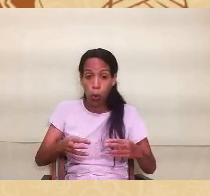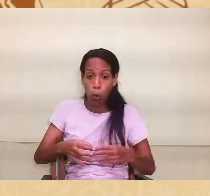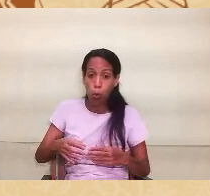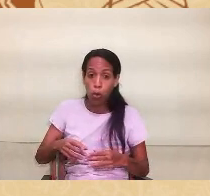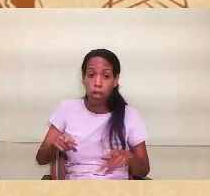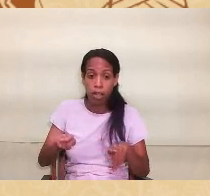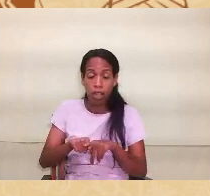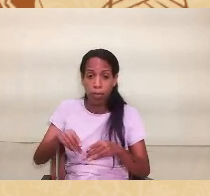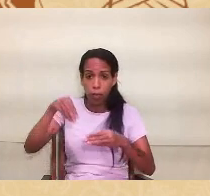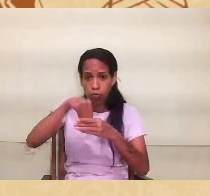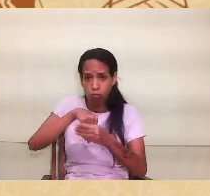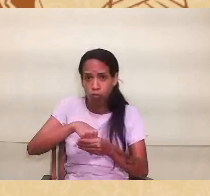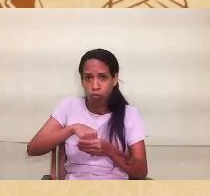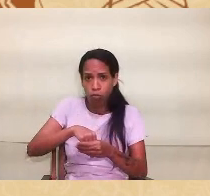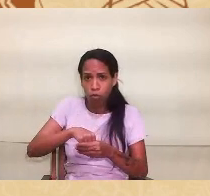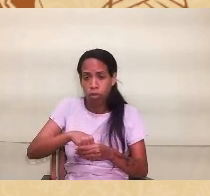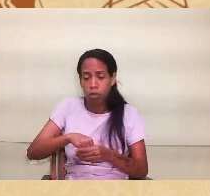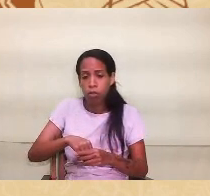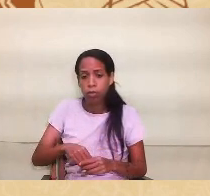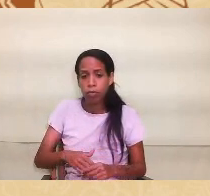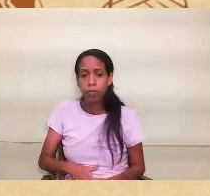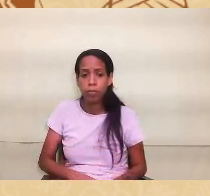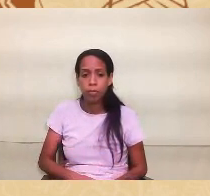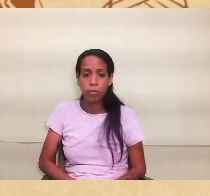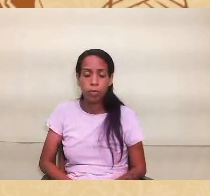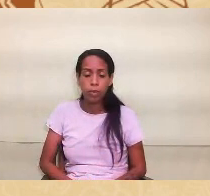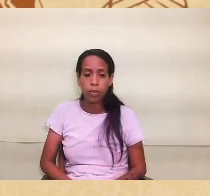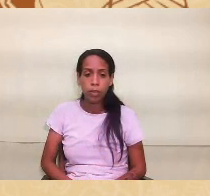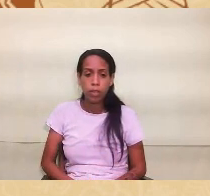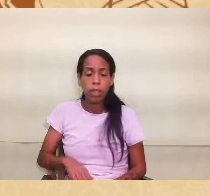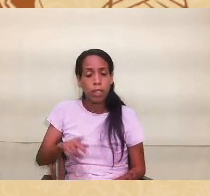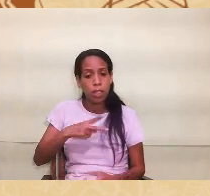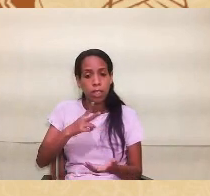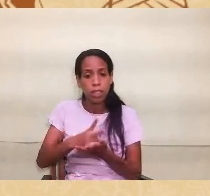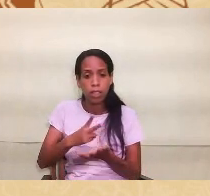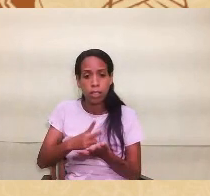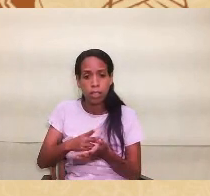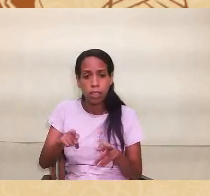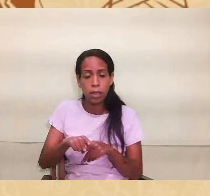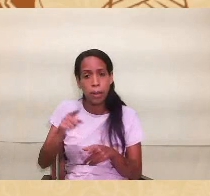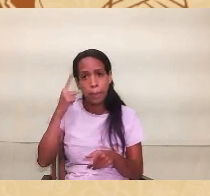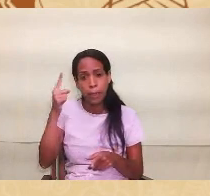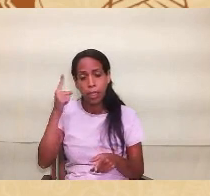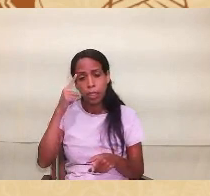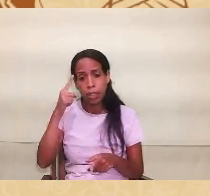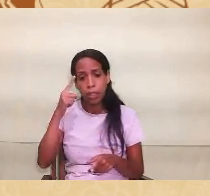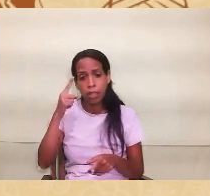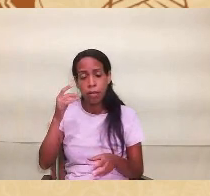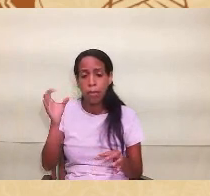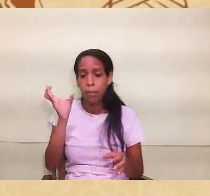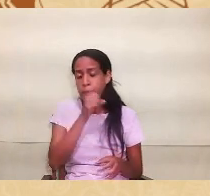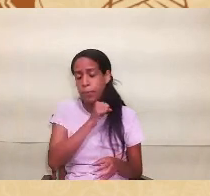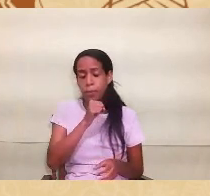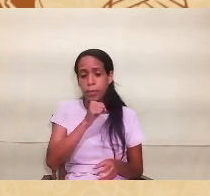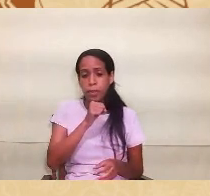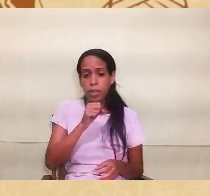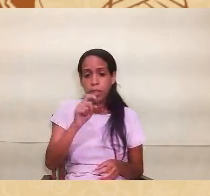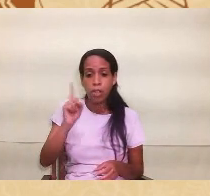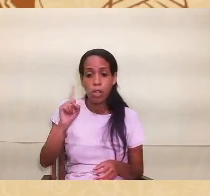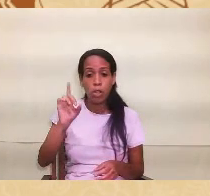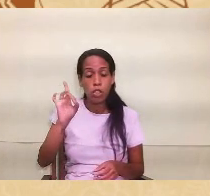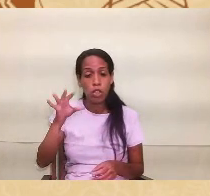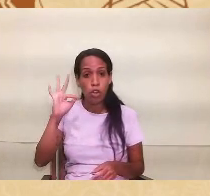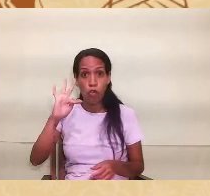eles fazer essas exigências. E assim, viu, Reinaldo, você pensa assim, é prático. Não é o futuro já